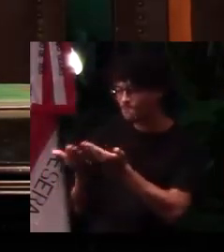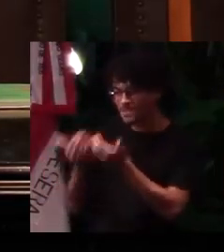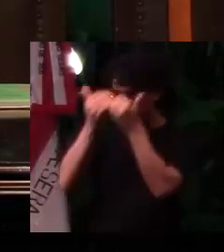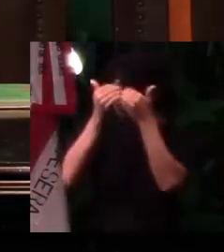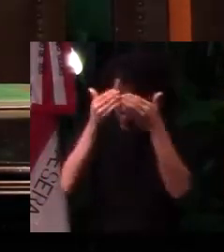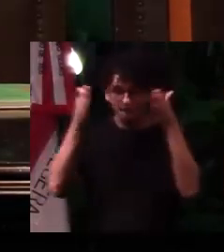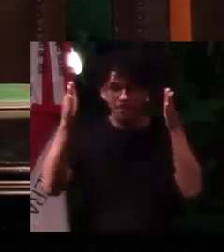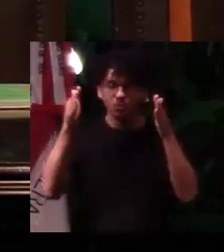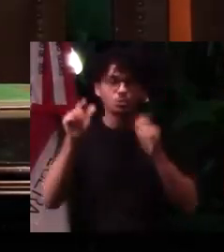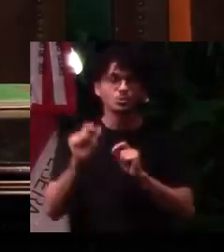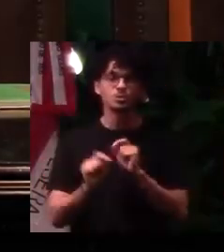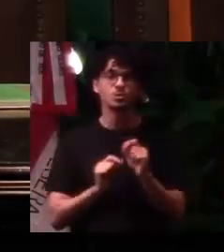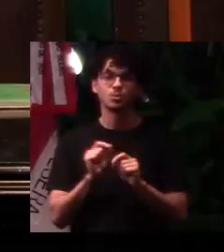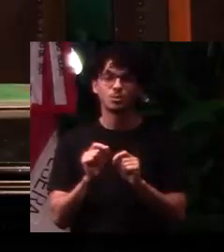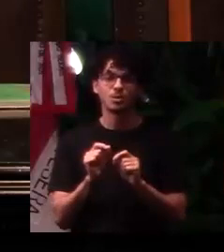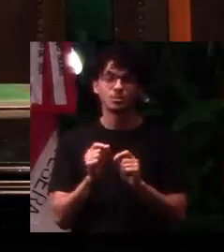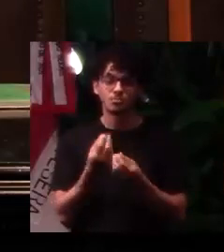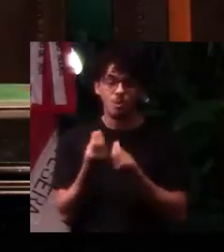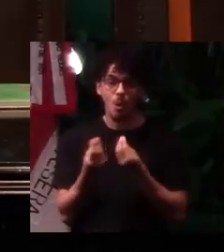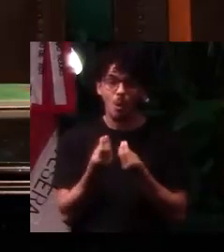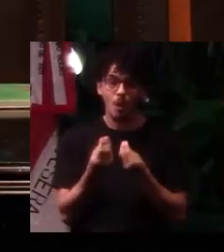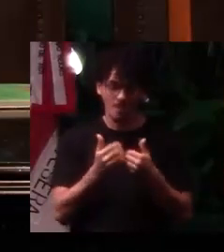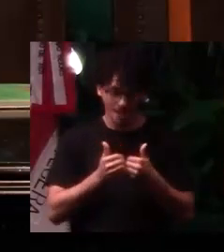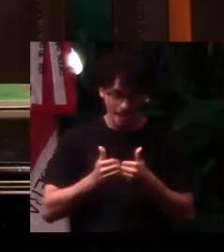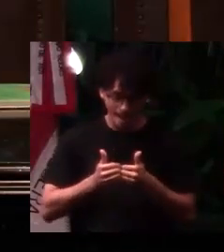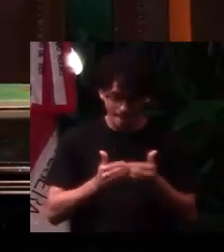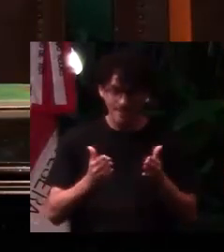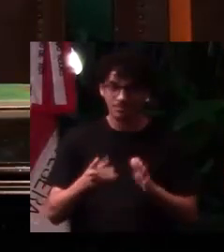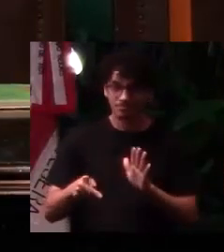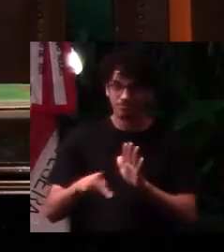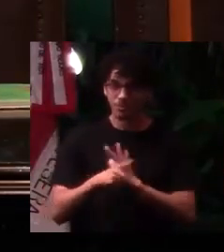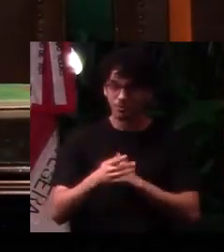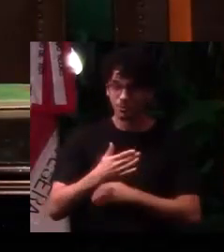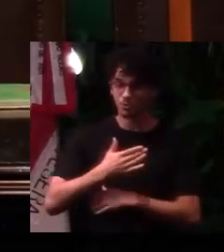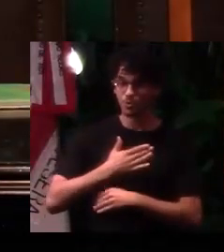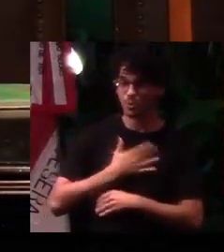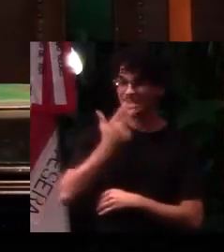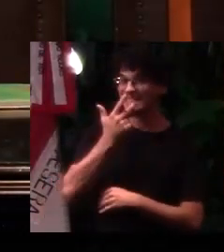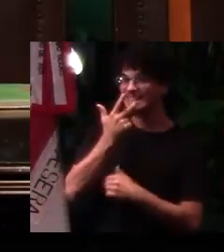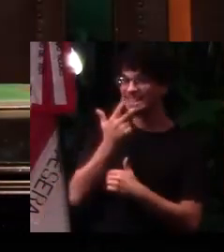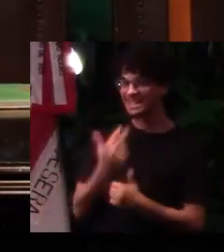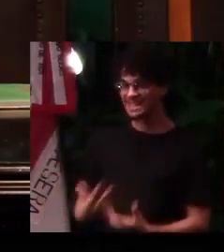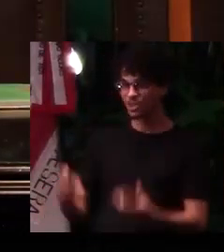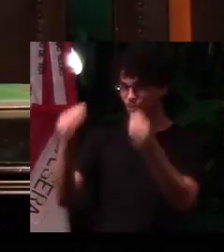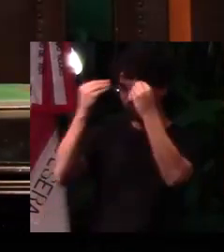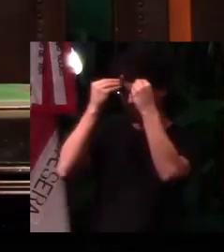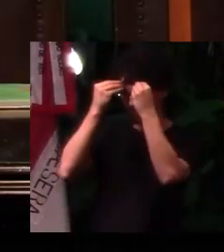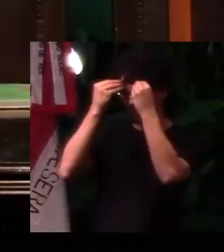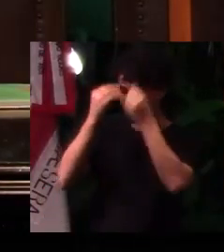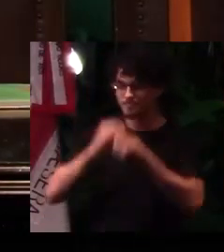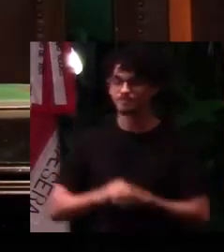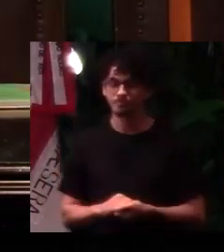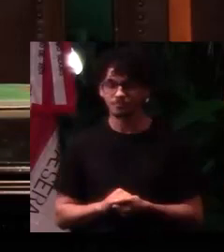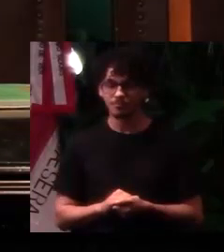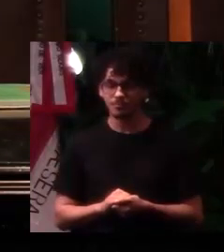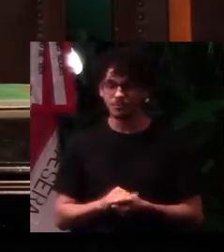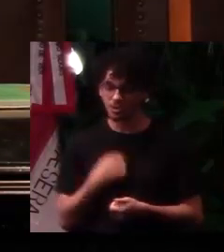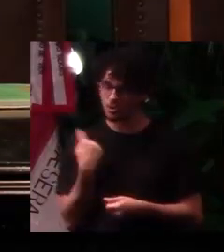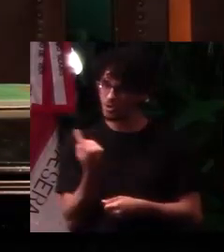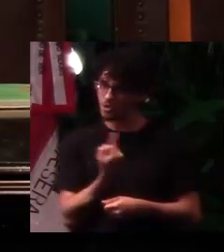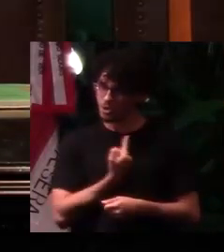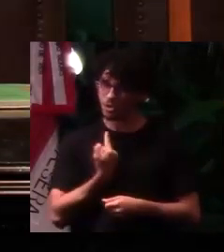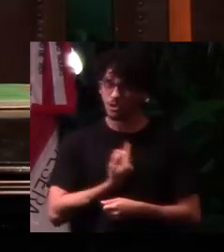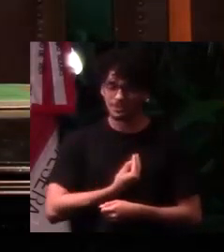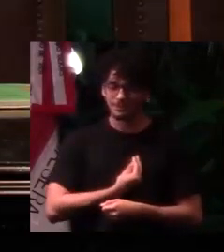por meio da abertura dos nossos horizontes linguísticos. Nós vivemos um momento em